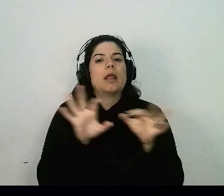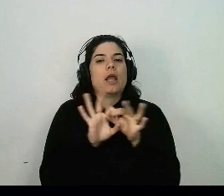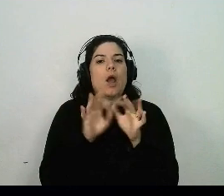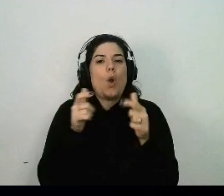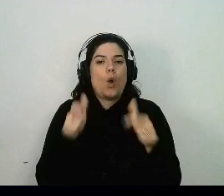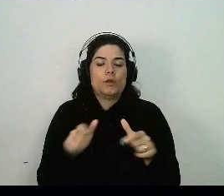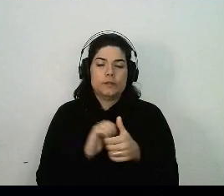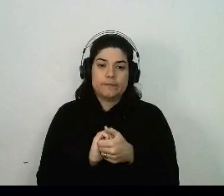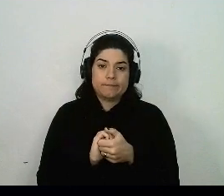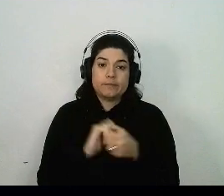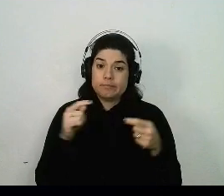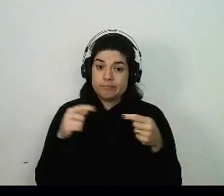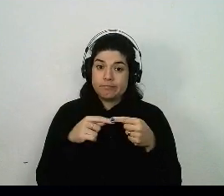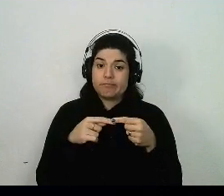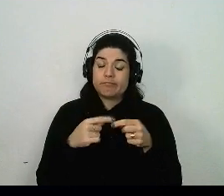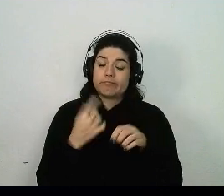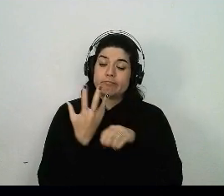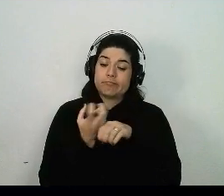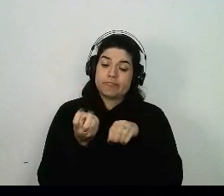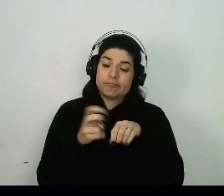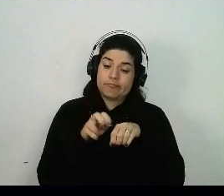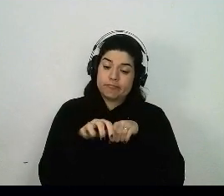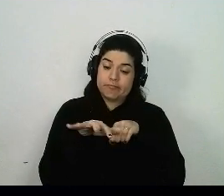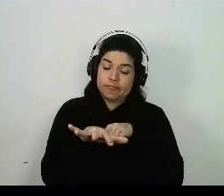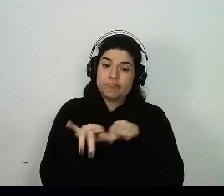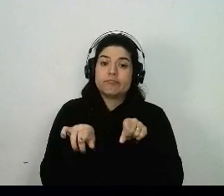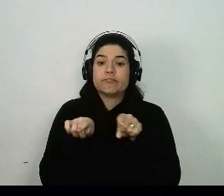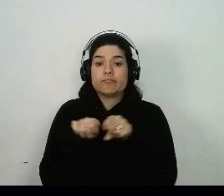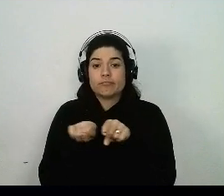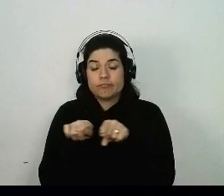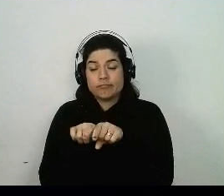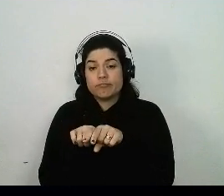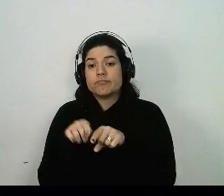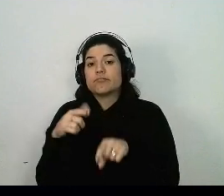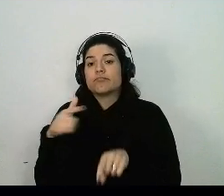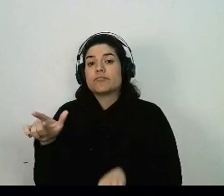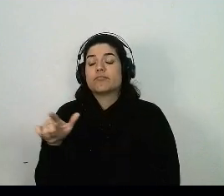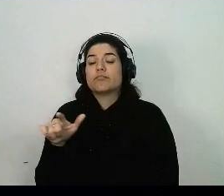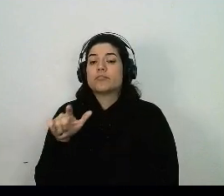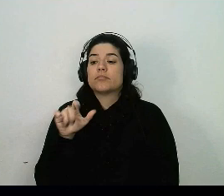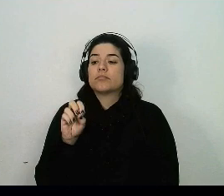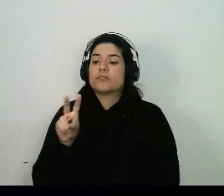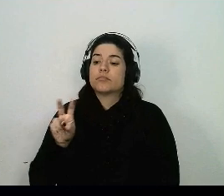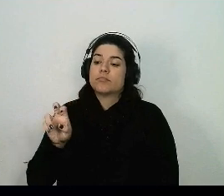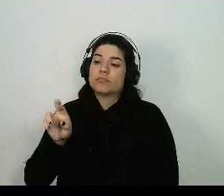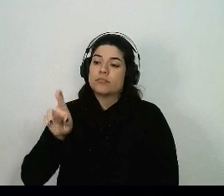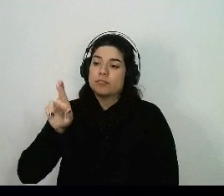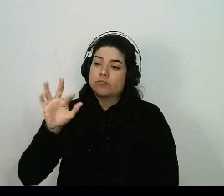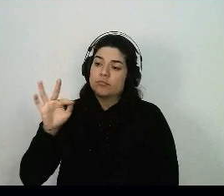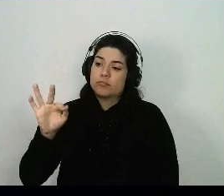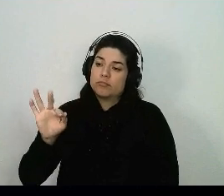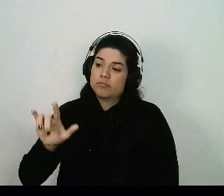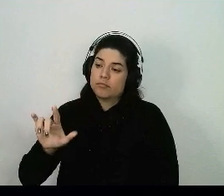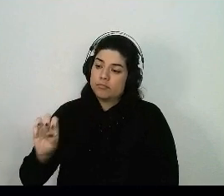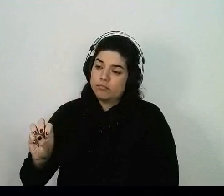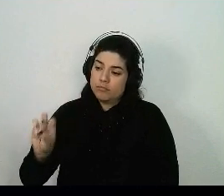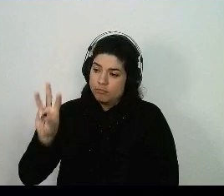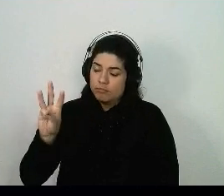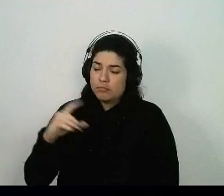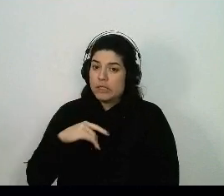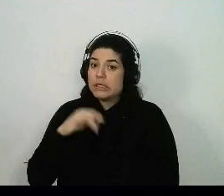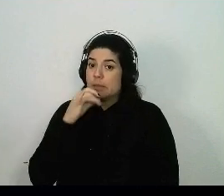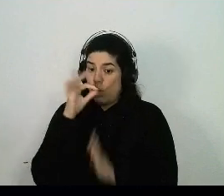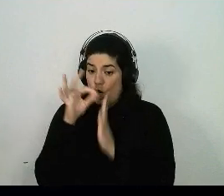só para o ChatGPT, mas também para o Stack Overflow. Não quer dizer que tem um código lá que tu vai copiar exatamente aquele código e colocar na tua